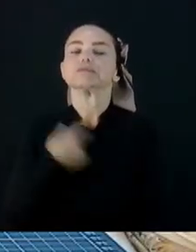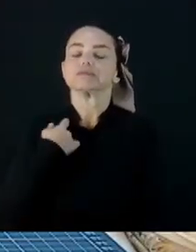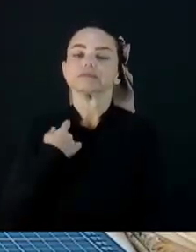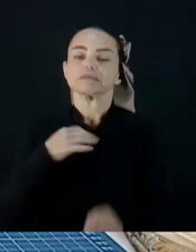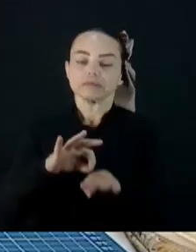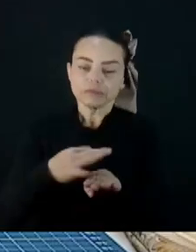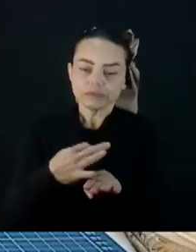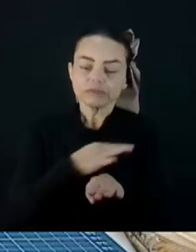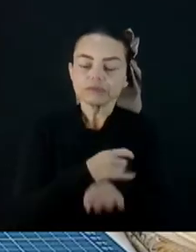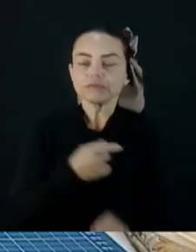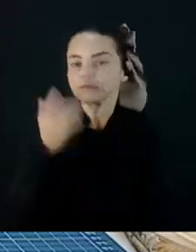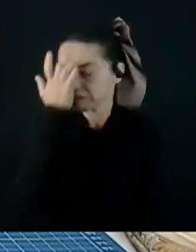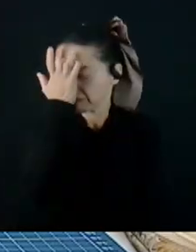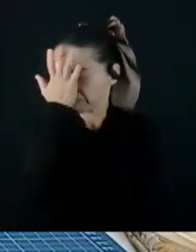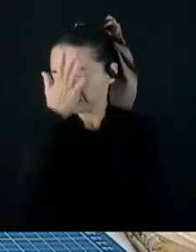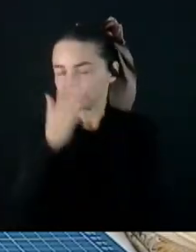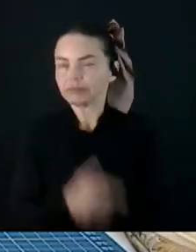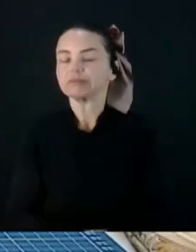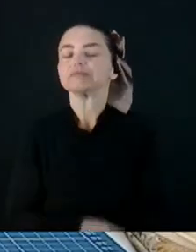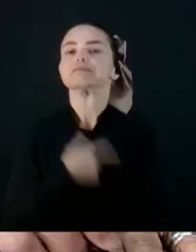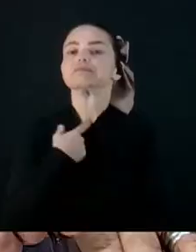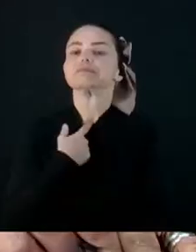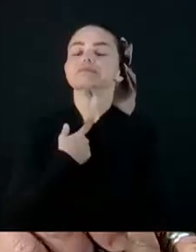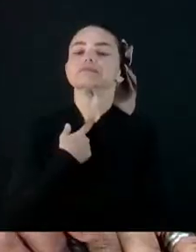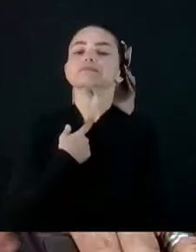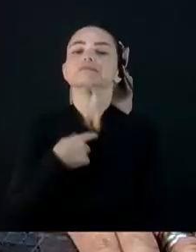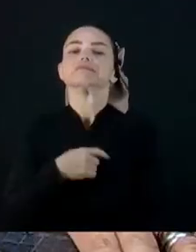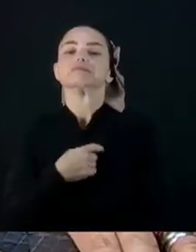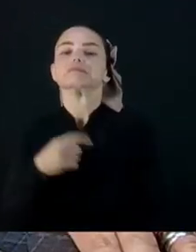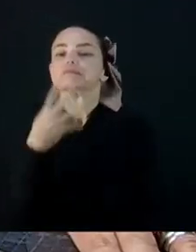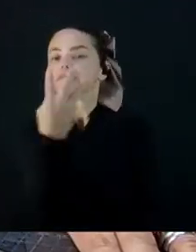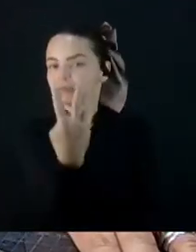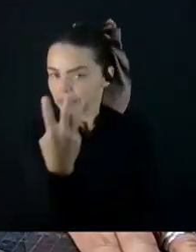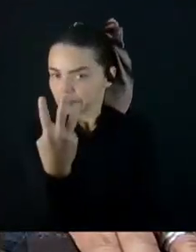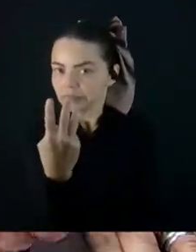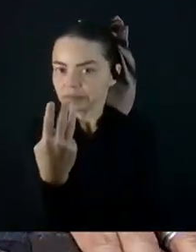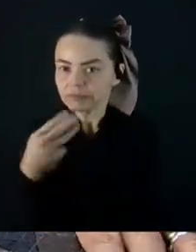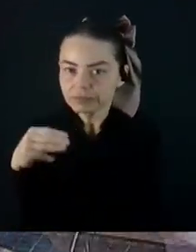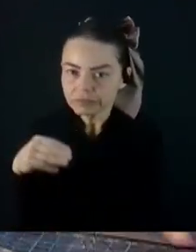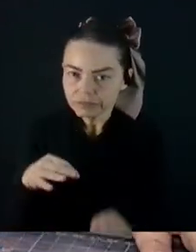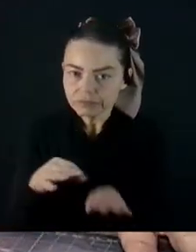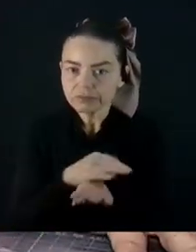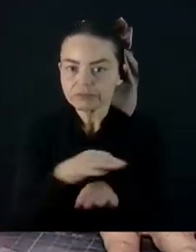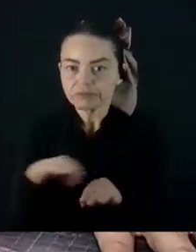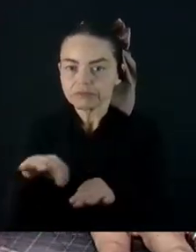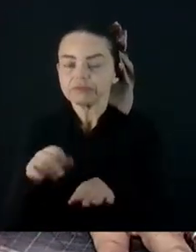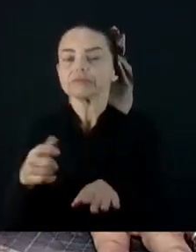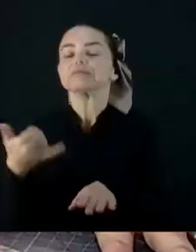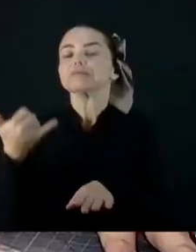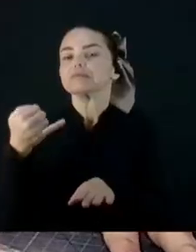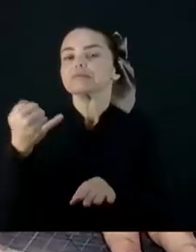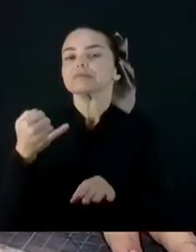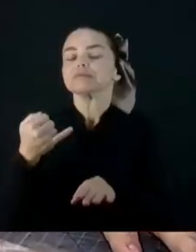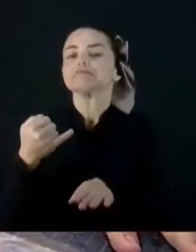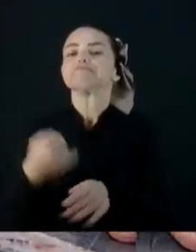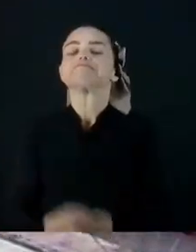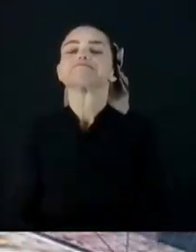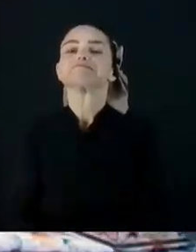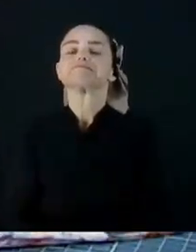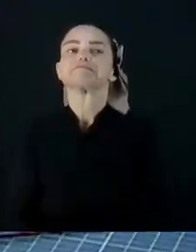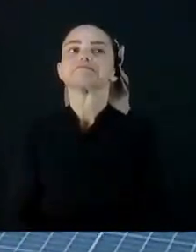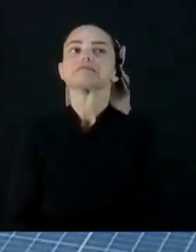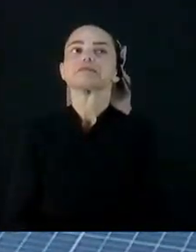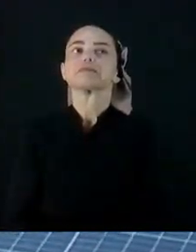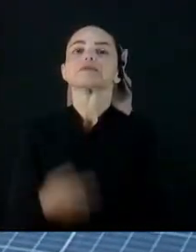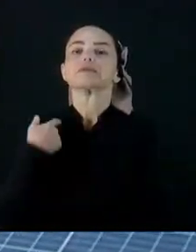facilita. Legal. Então da margem pra baixo eu vou marcar 3. A gente tá usando uma caneta fantasma, é isso? Isso. Essas canetas são aquelas que